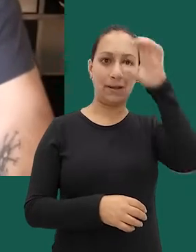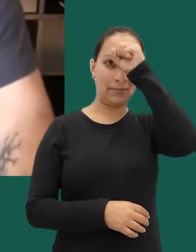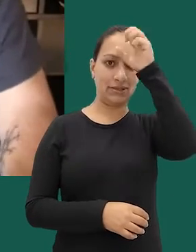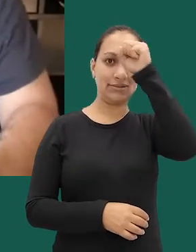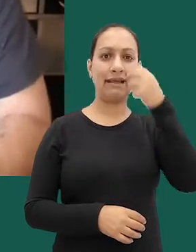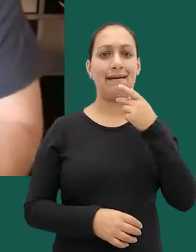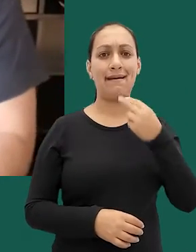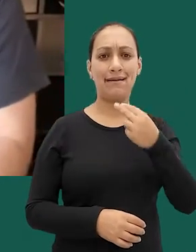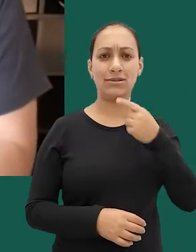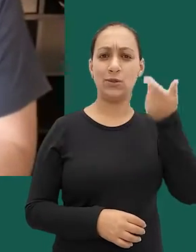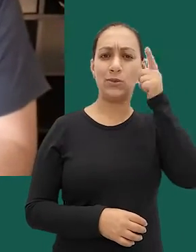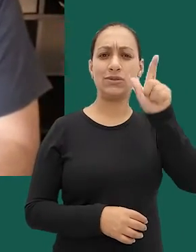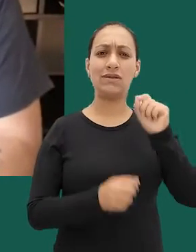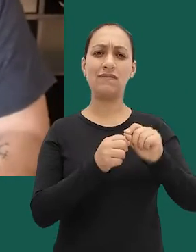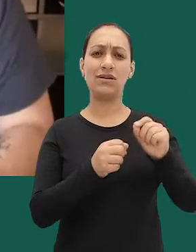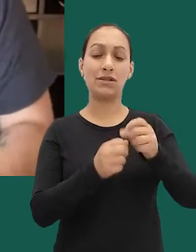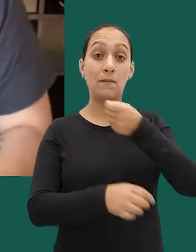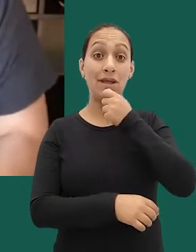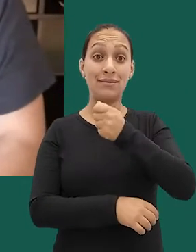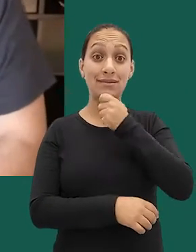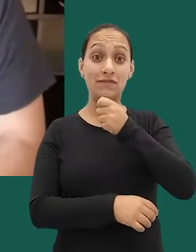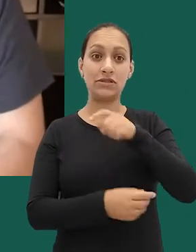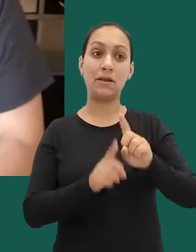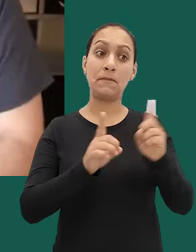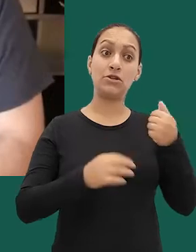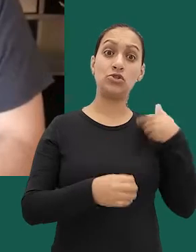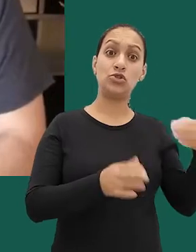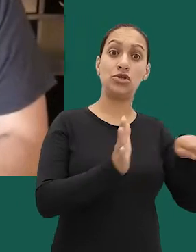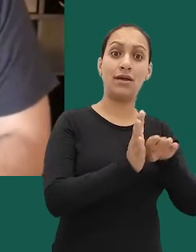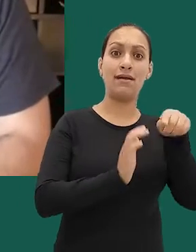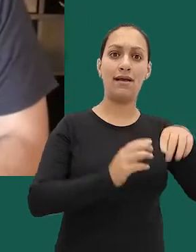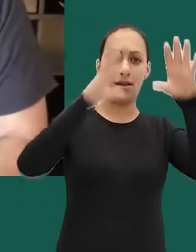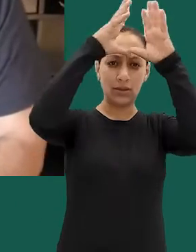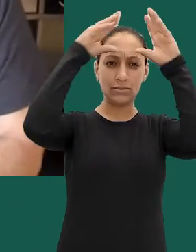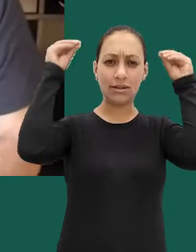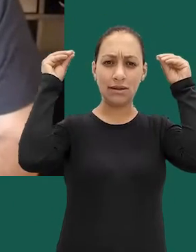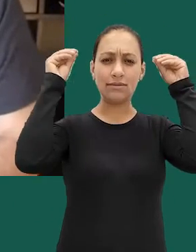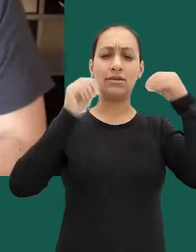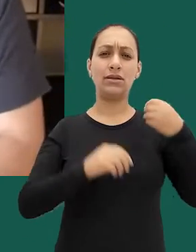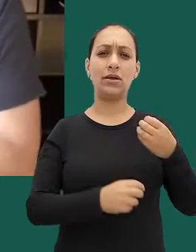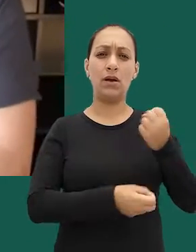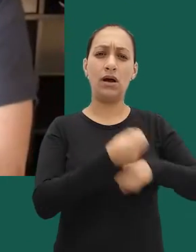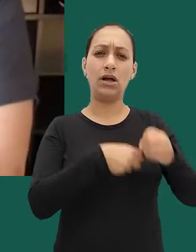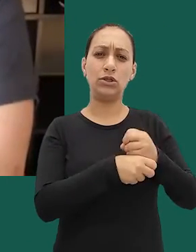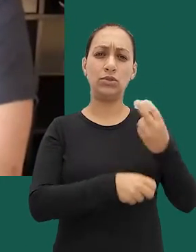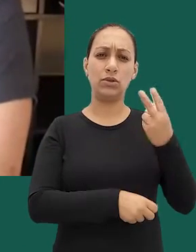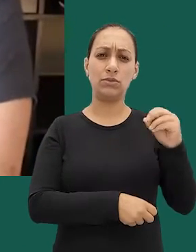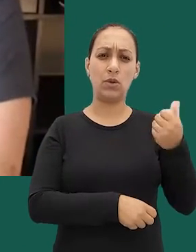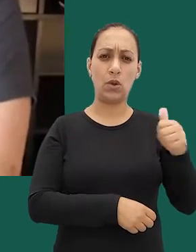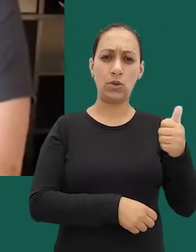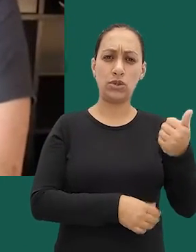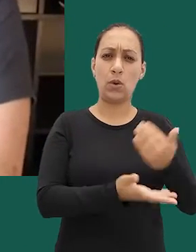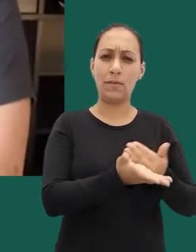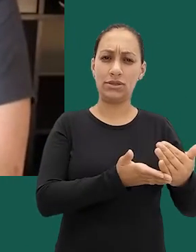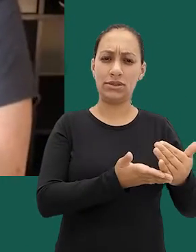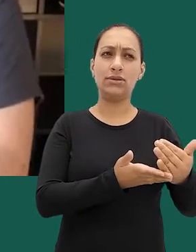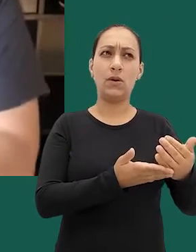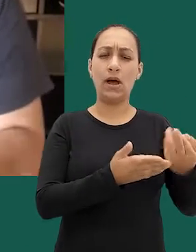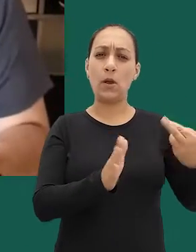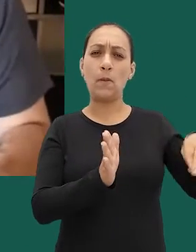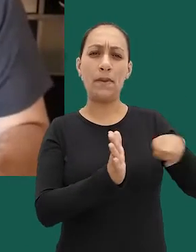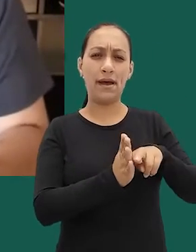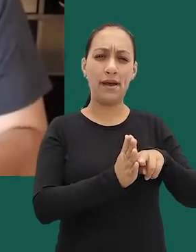inglês e para conseguir fazer entrevista. Então, eu cheguei na Irlanda, então, em 2011, estava começando a recuperar da recessão na